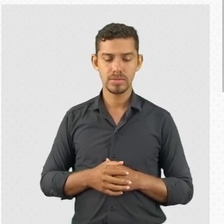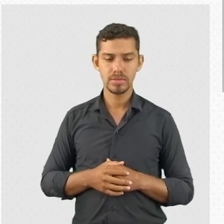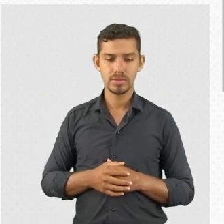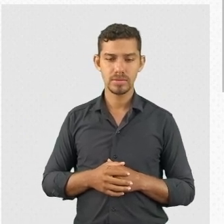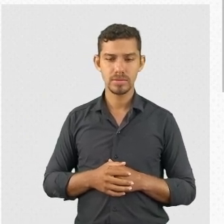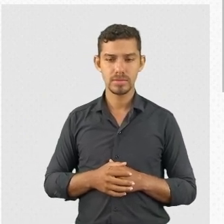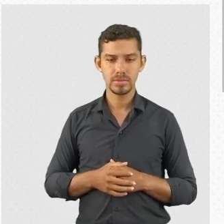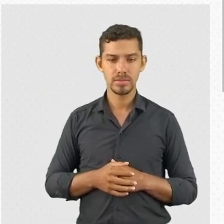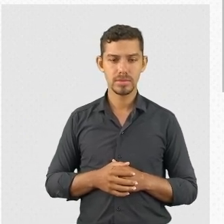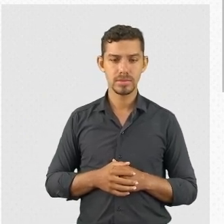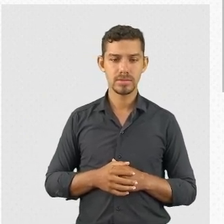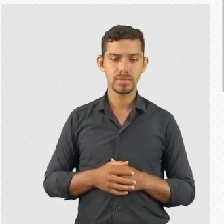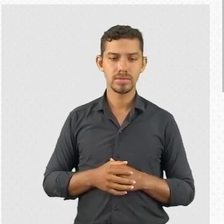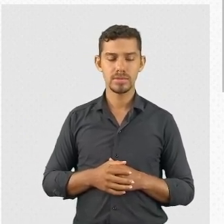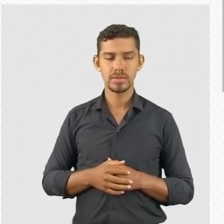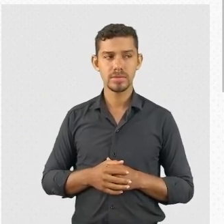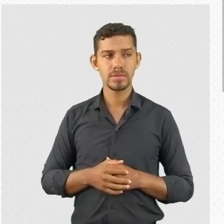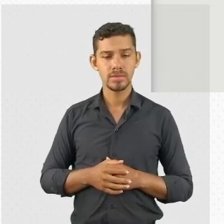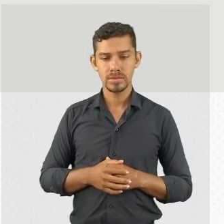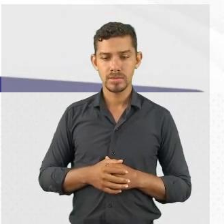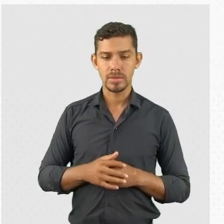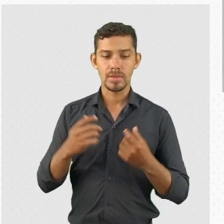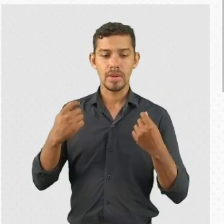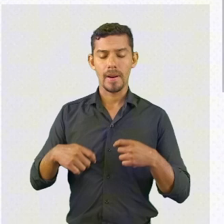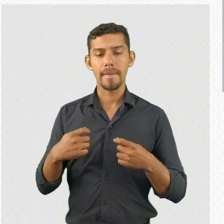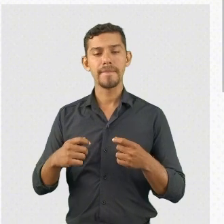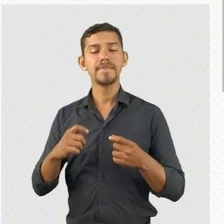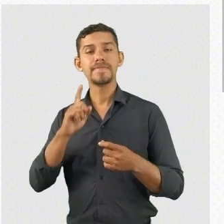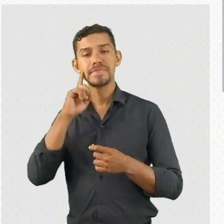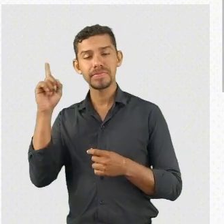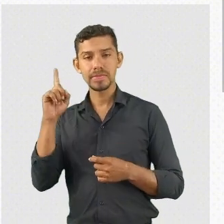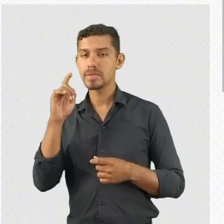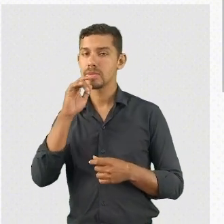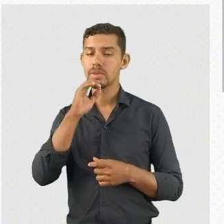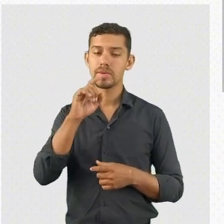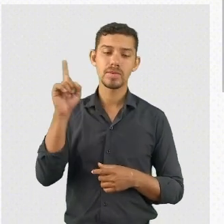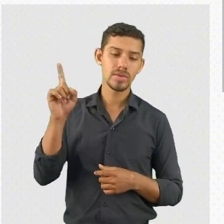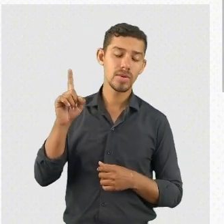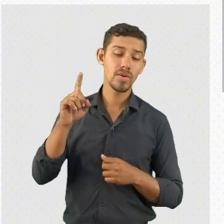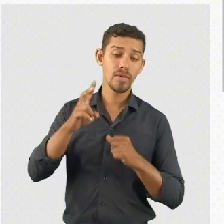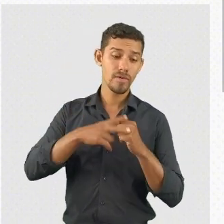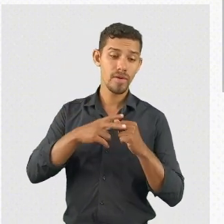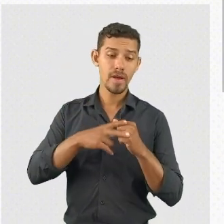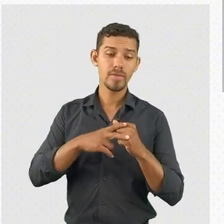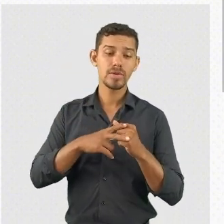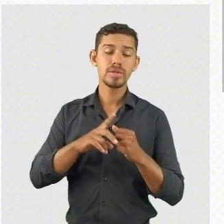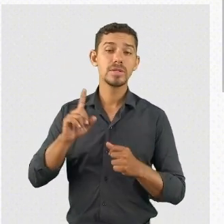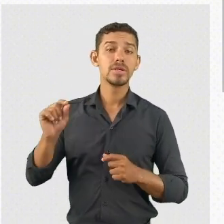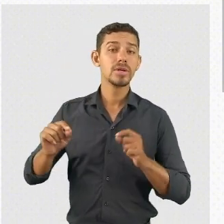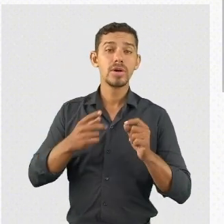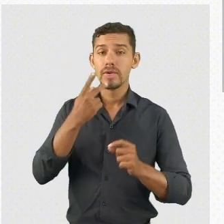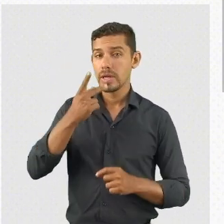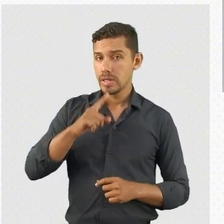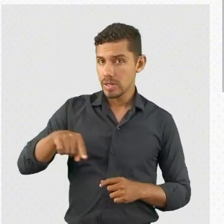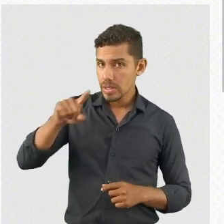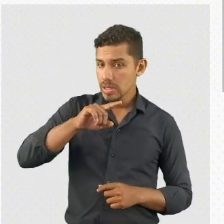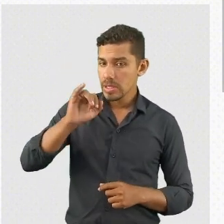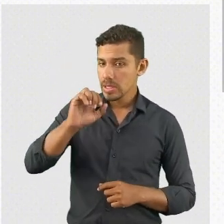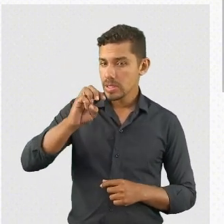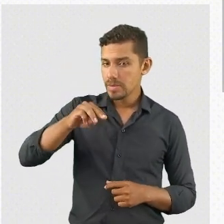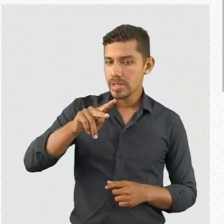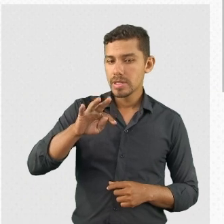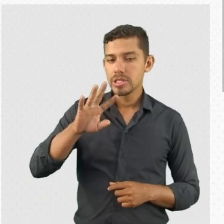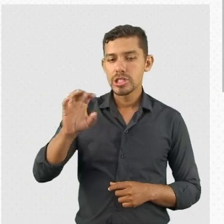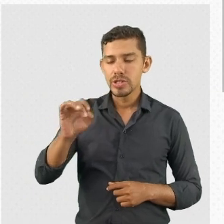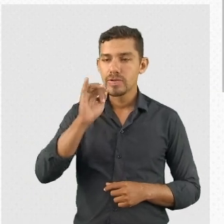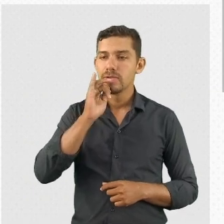de cozinhar. O que nós vamos ter que identificar aqui? O verbo no imperativo. O que eu falei para vocês de verbo imperativo?